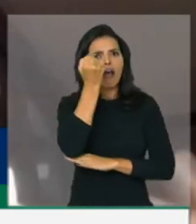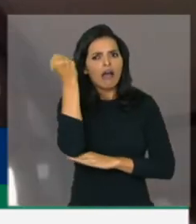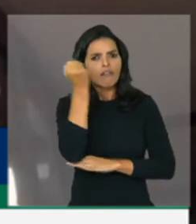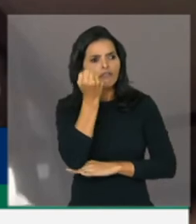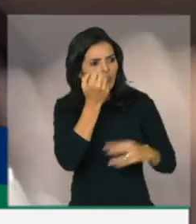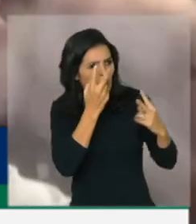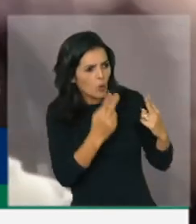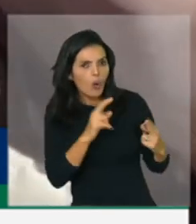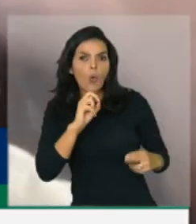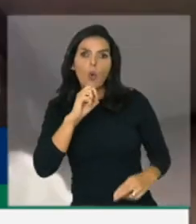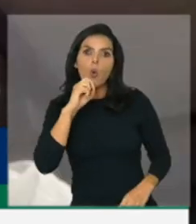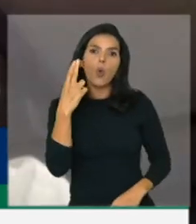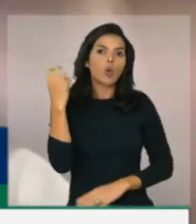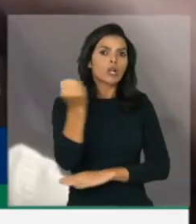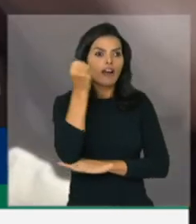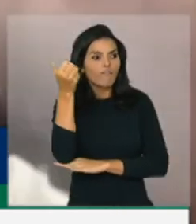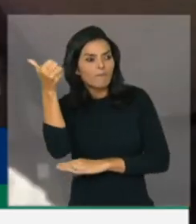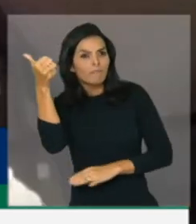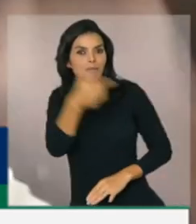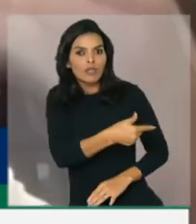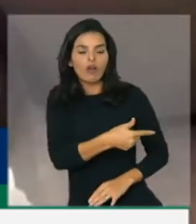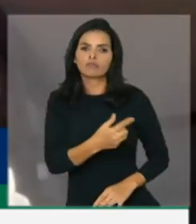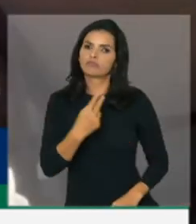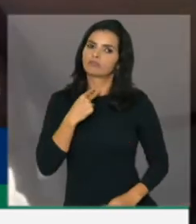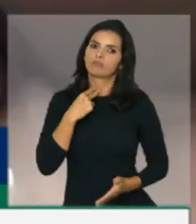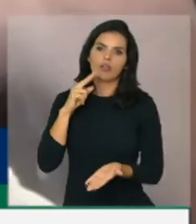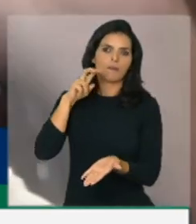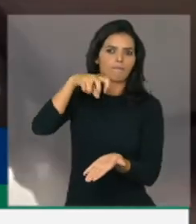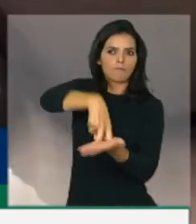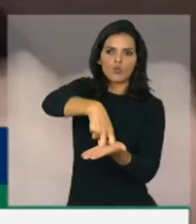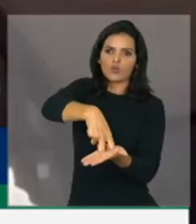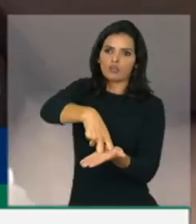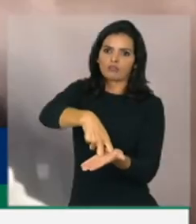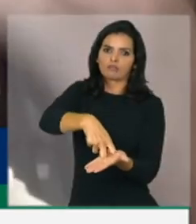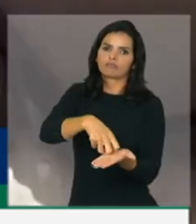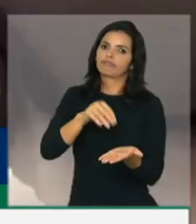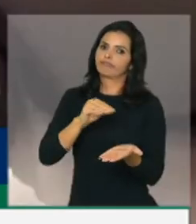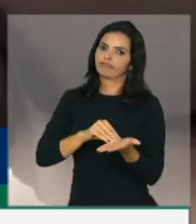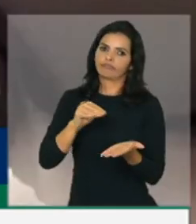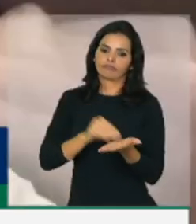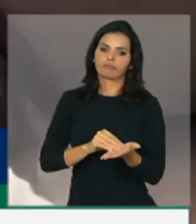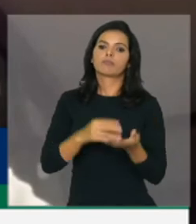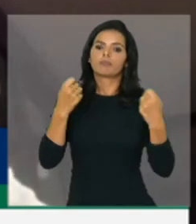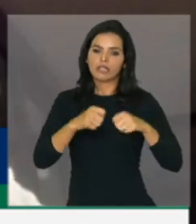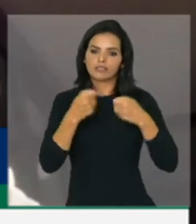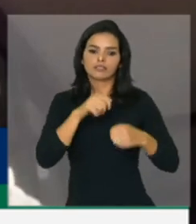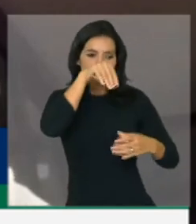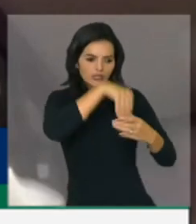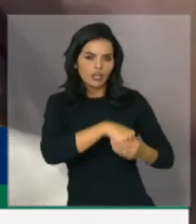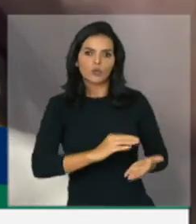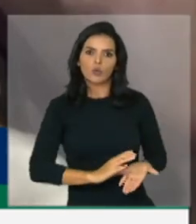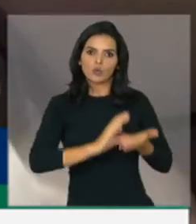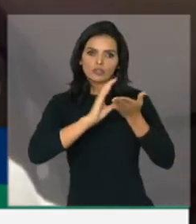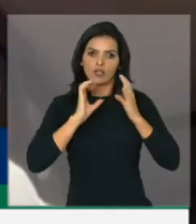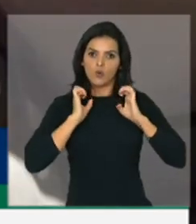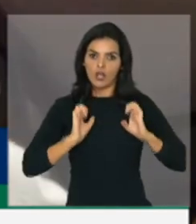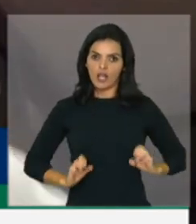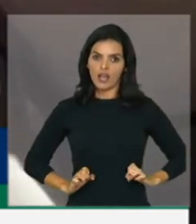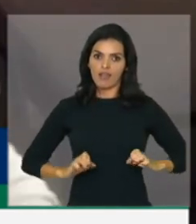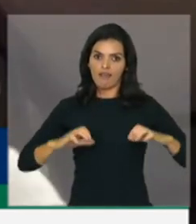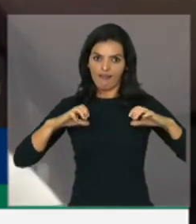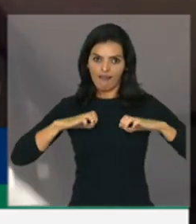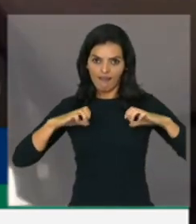piores, que também não podem mais ficar impunes e devem sim ser encaminhados ao Conselho de Ética. Já estão no